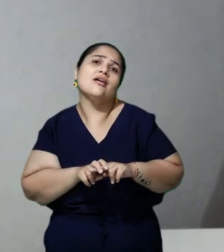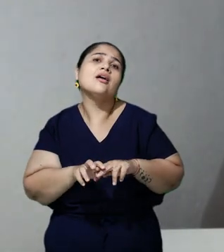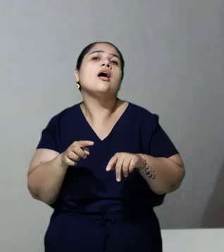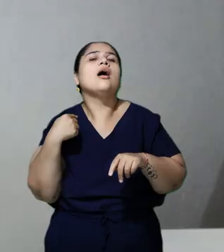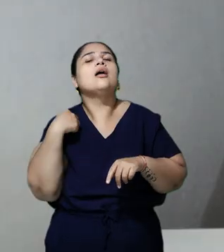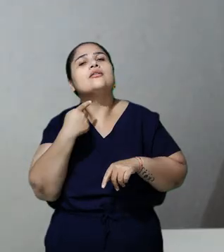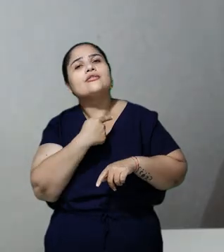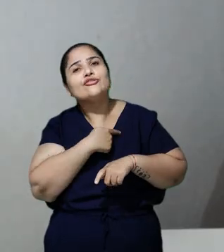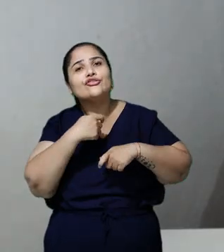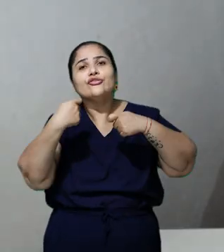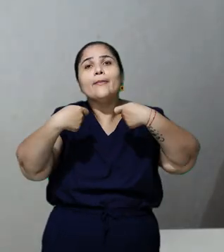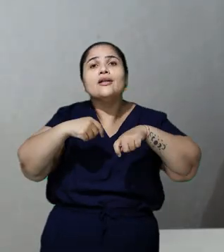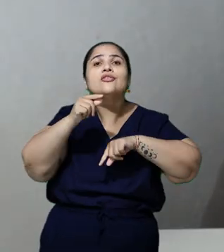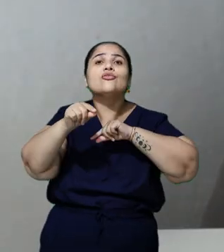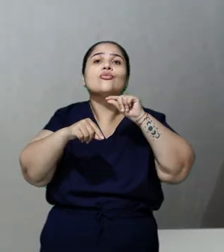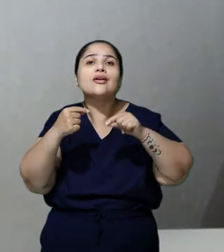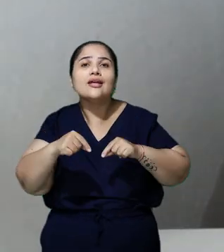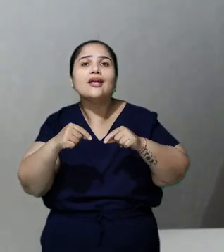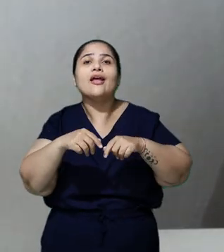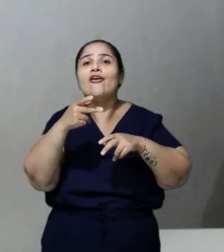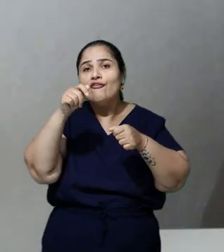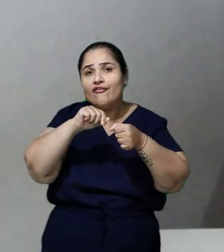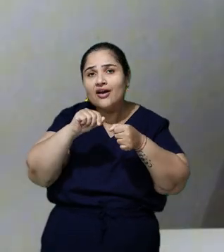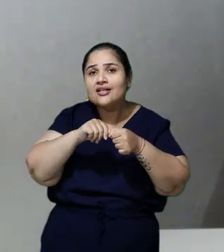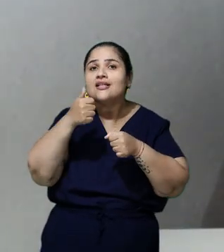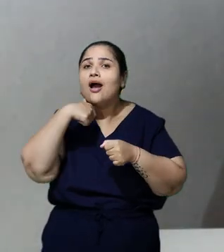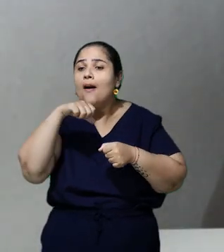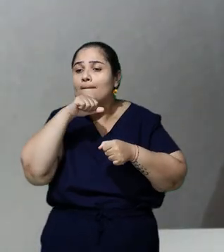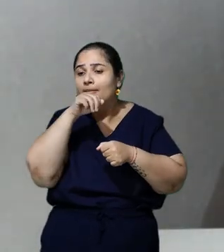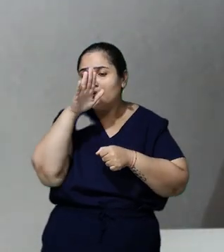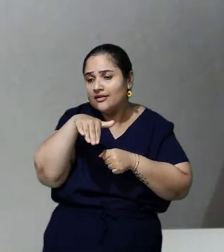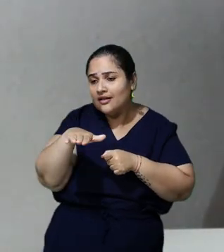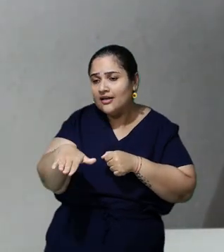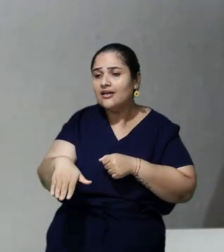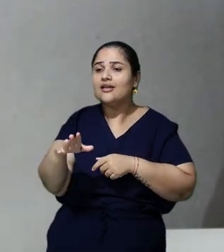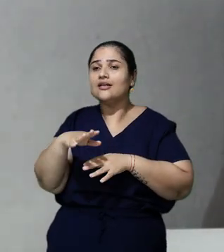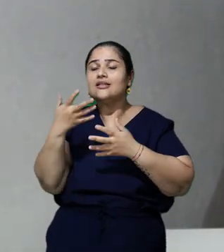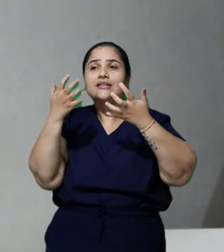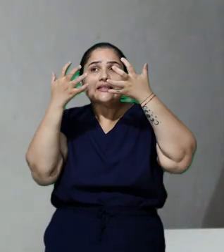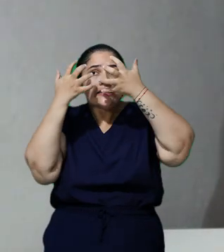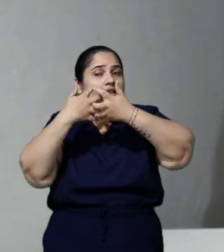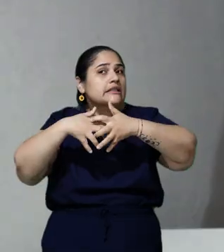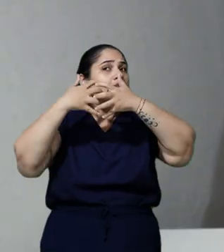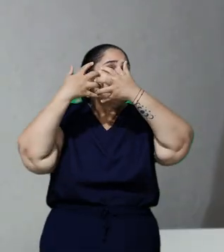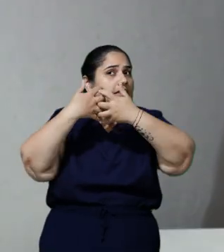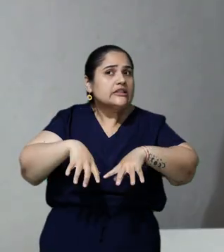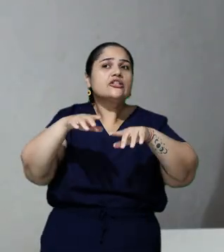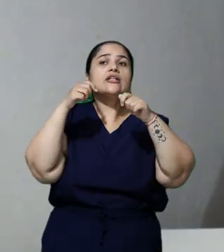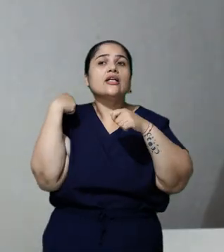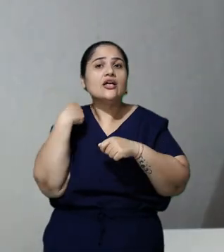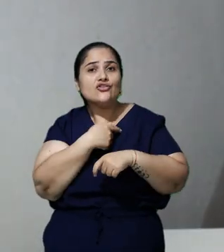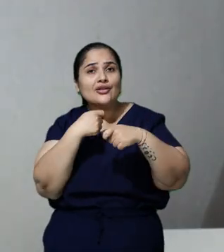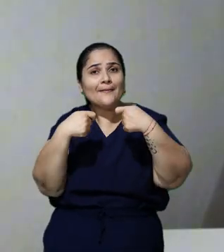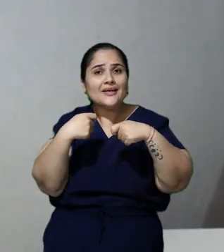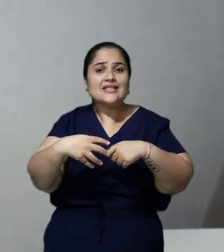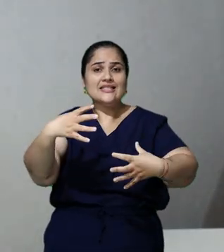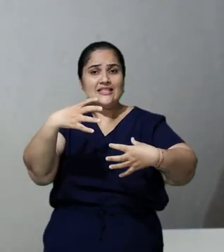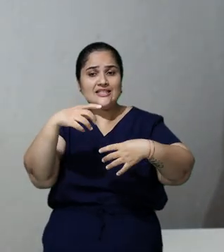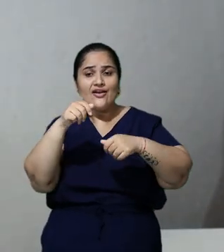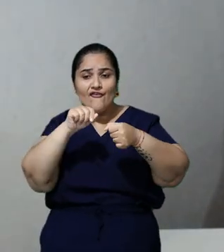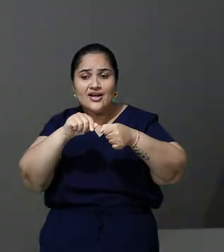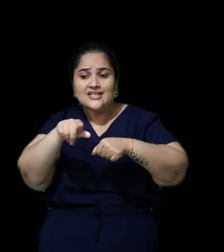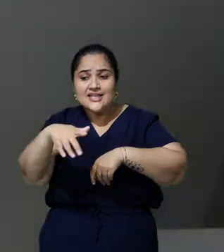mãe raciocinar que a gente precisa elaborar uma forma da criança se sentir incluída